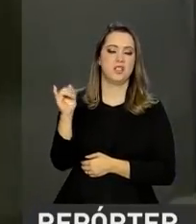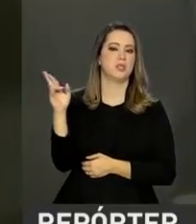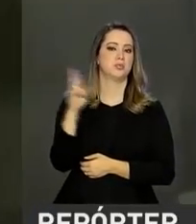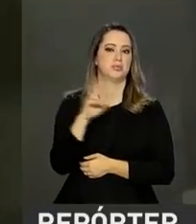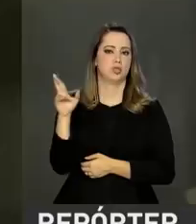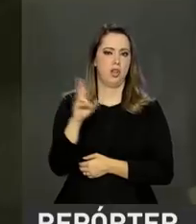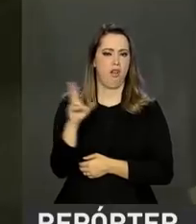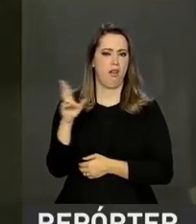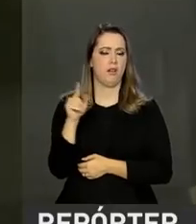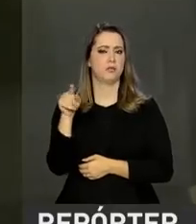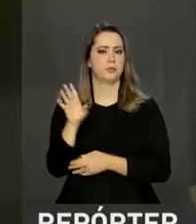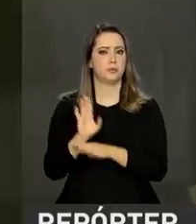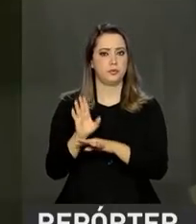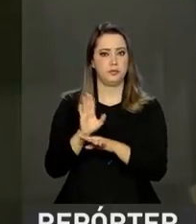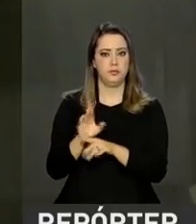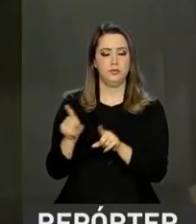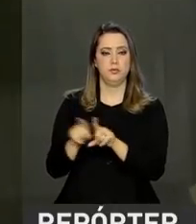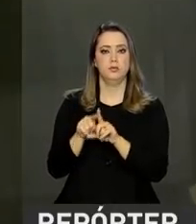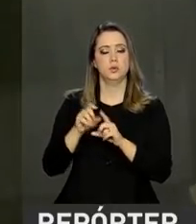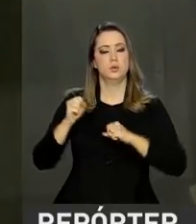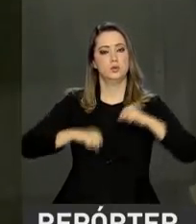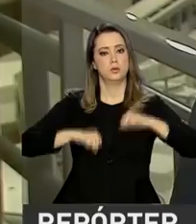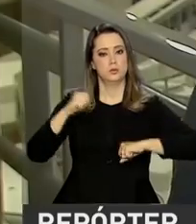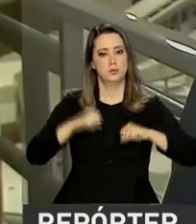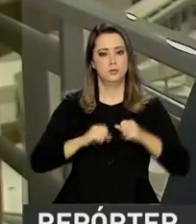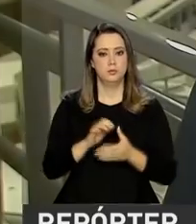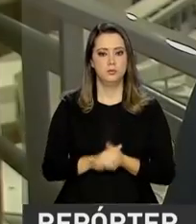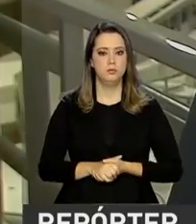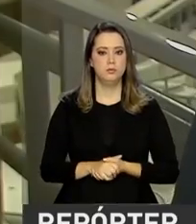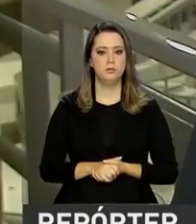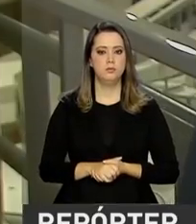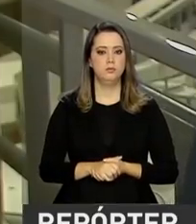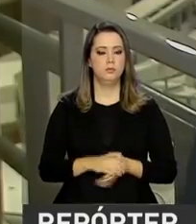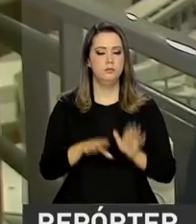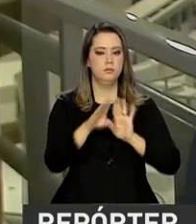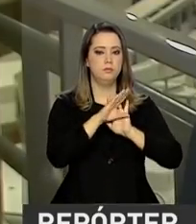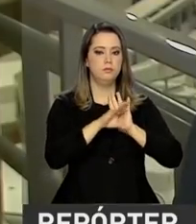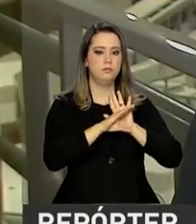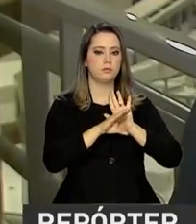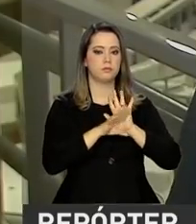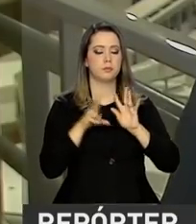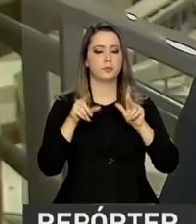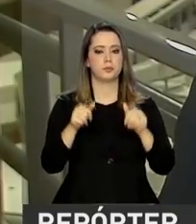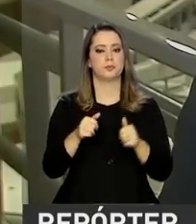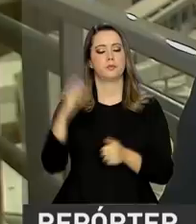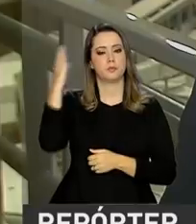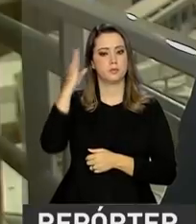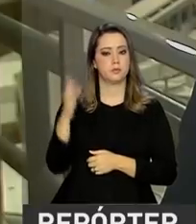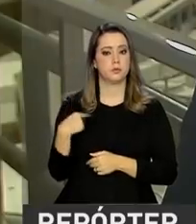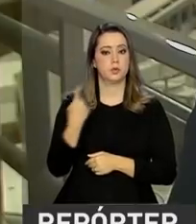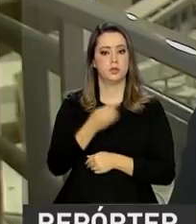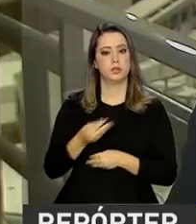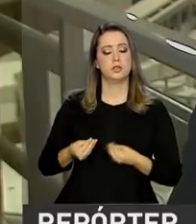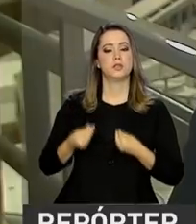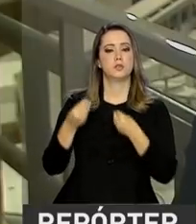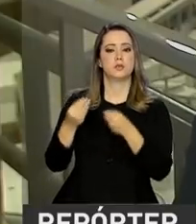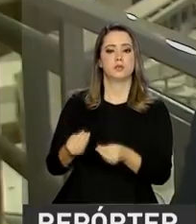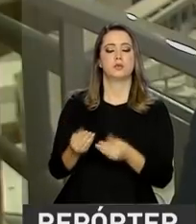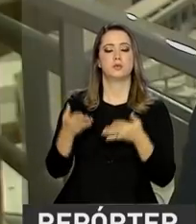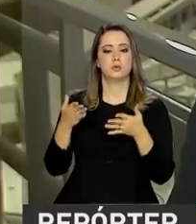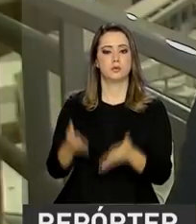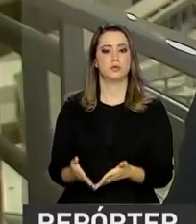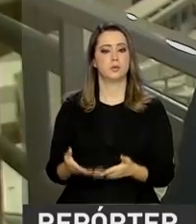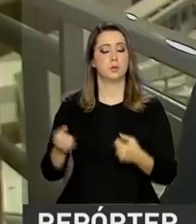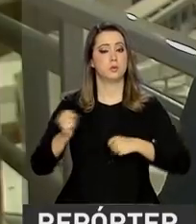R$1,8 bilhão, com benefícios também para a indústria. O projeto é todo brasileiro, né? E nós tivemos uma participação muito intensa da indústria